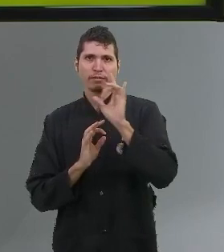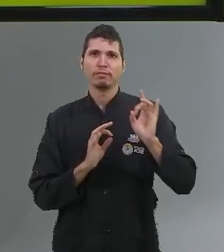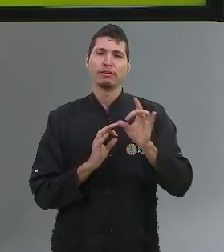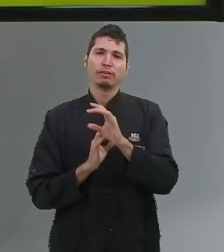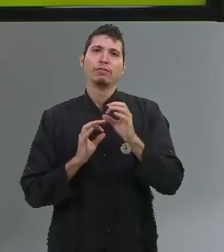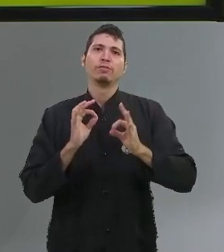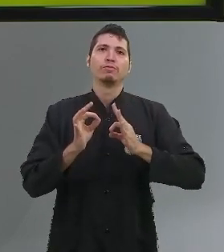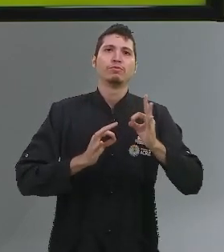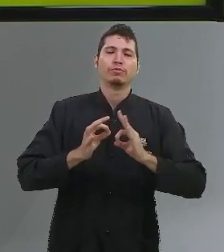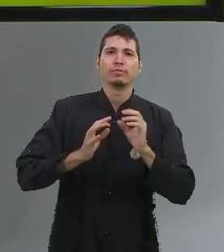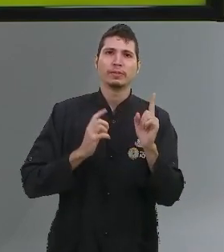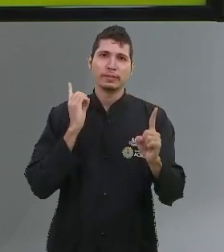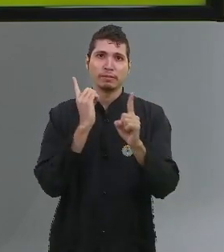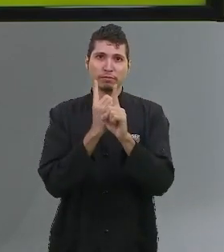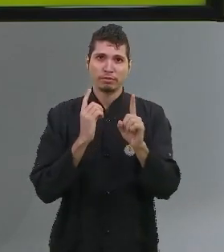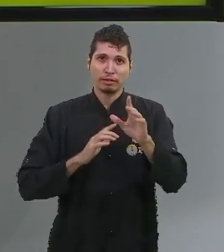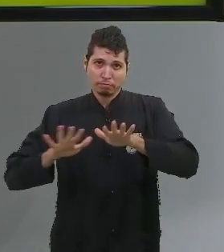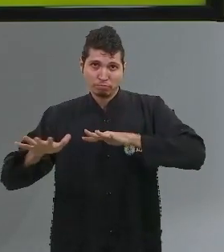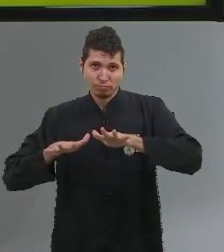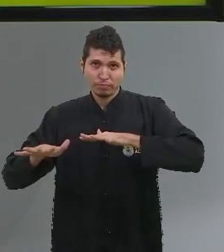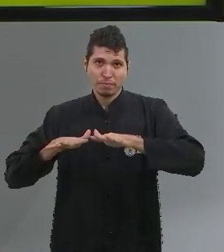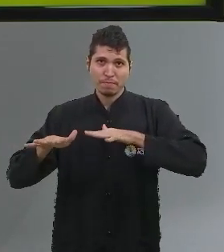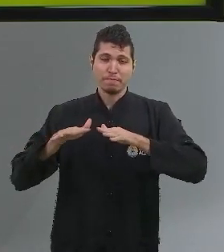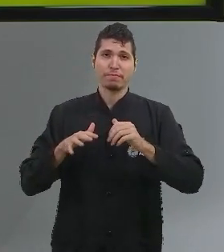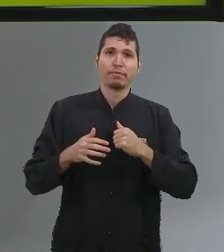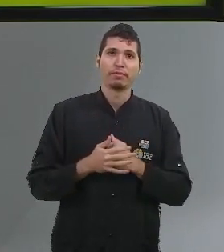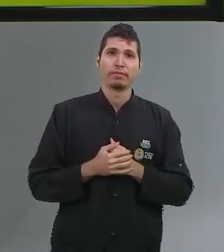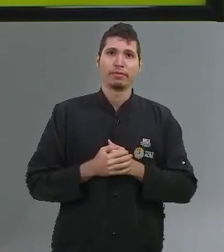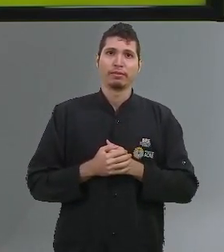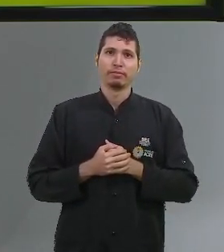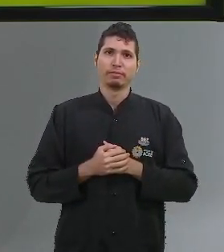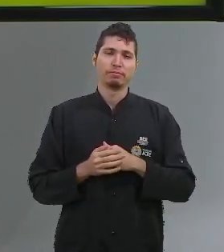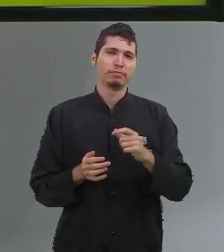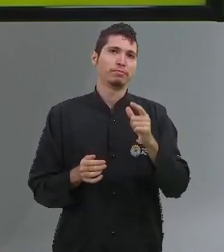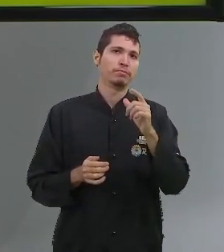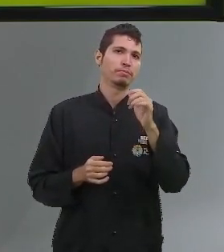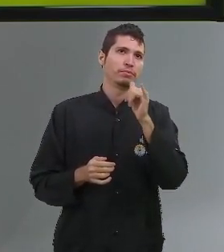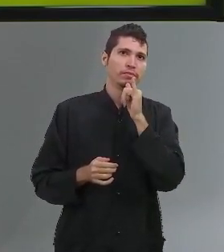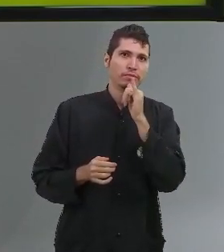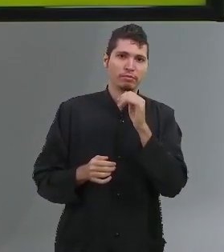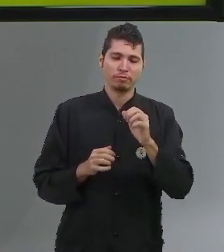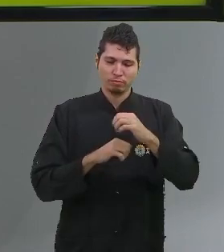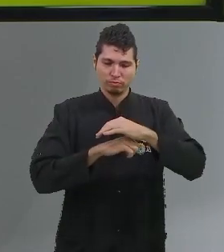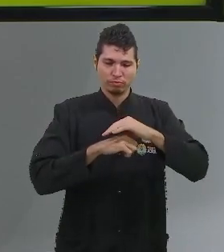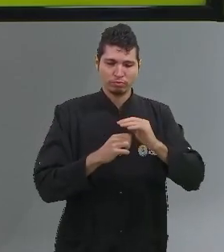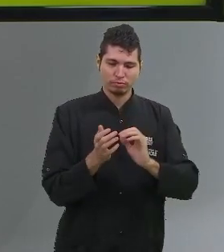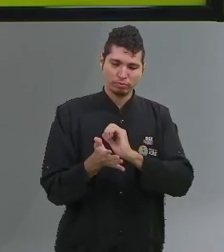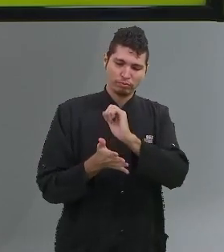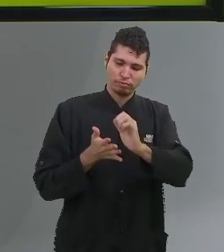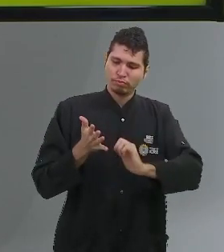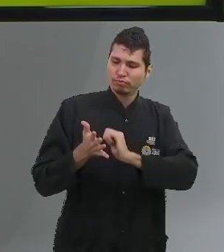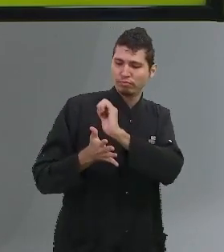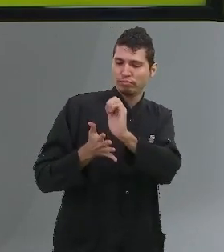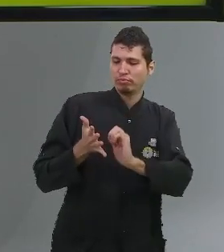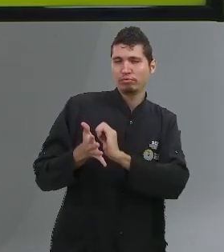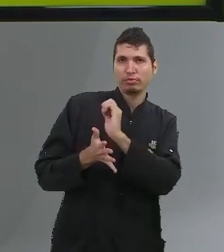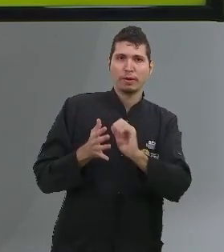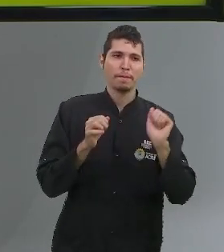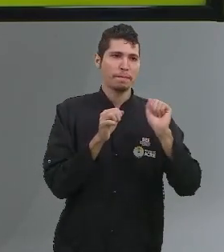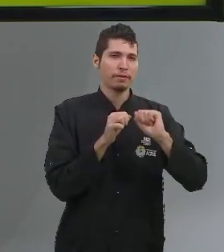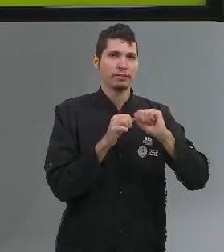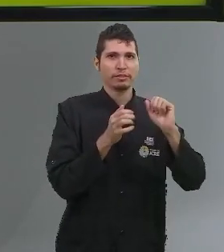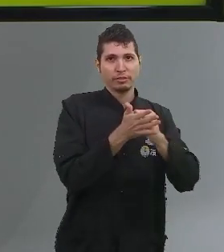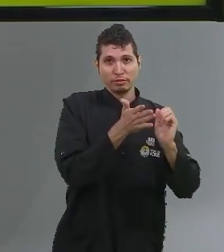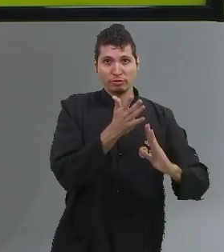Vai identificar as tarefas, eu tenho que, sei lá, lavar a louça, estudar para a prova, fazer a tarefa de